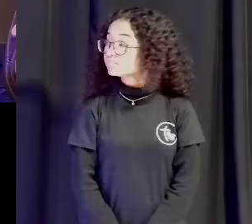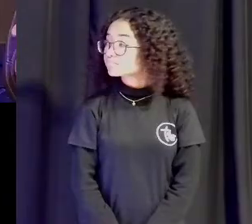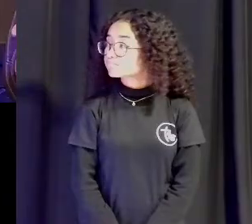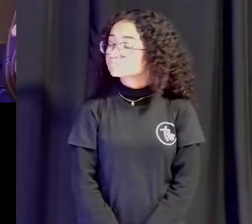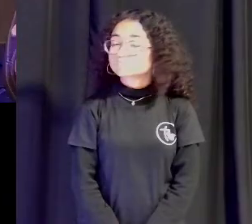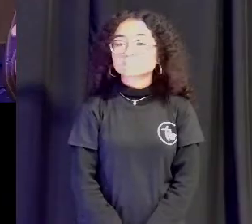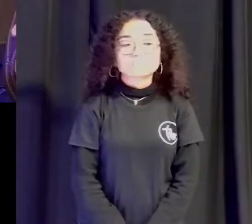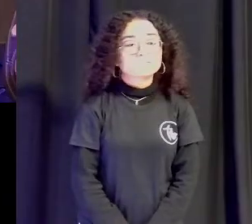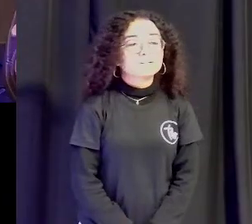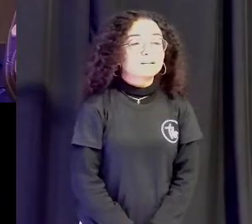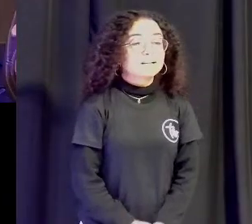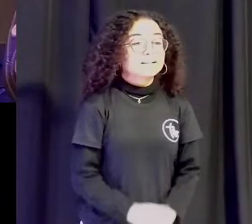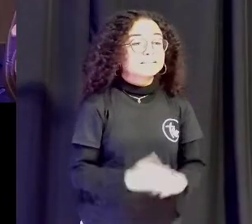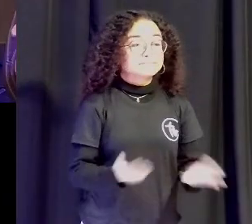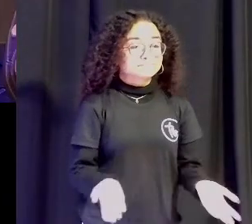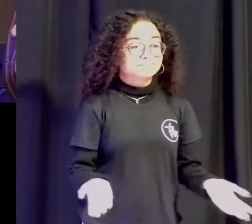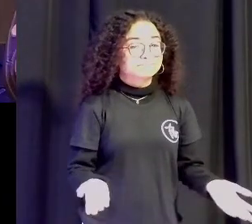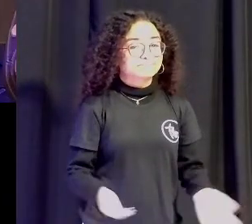Pois bem,